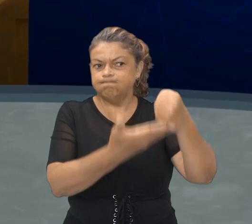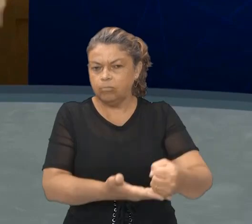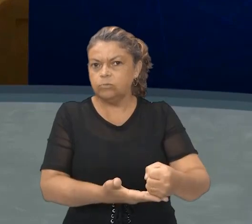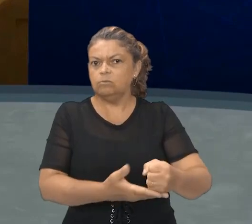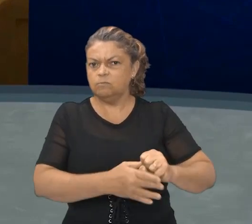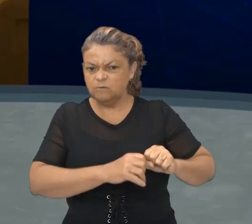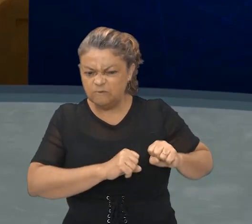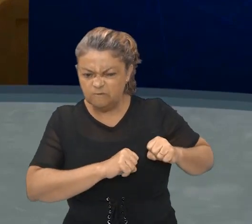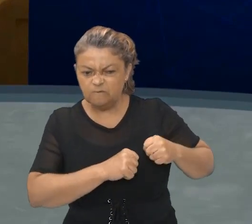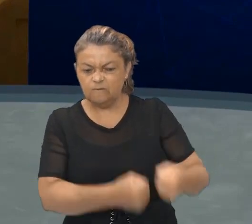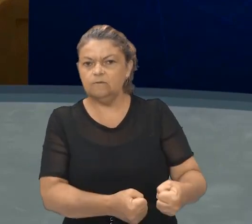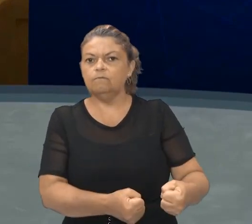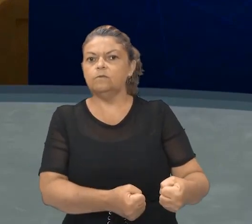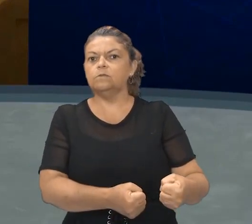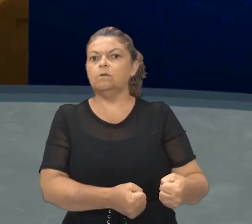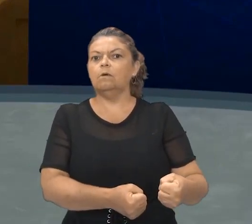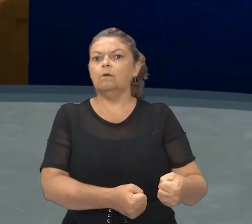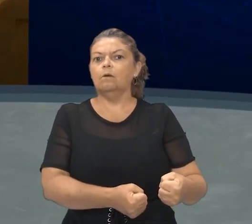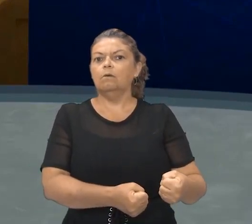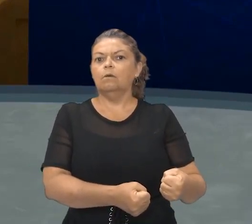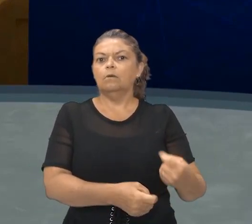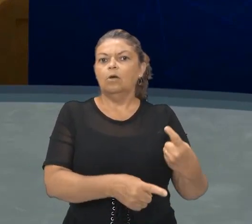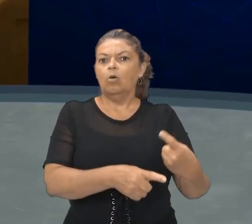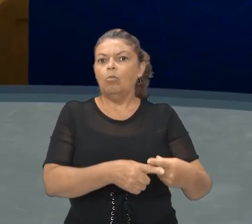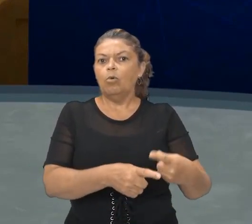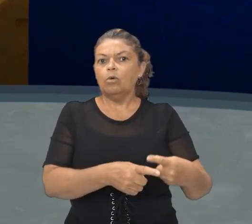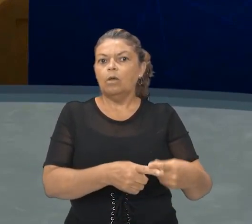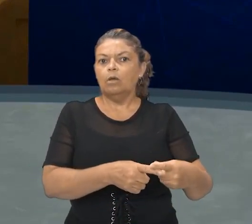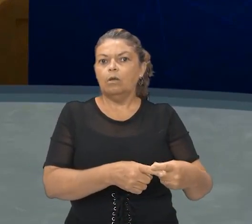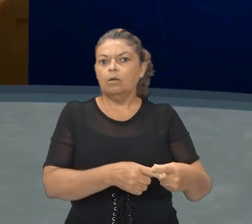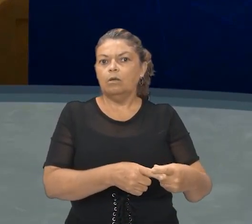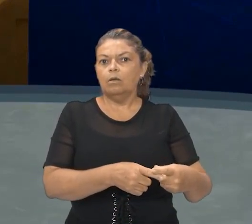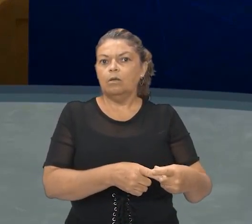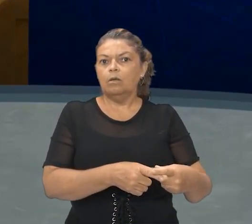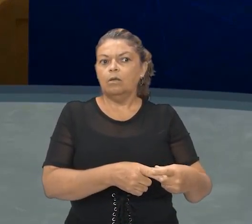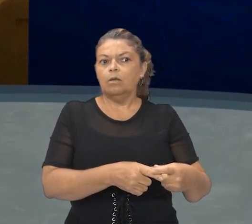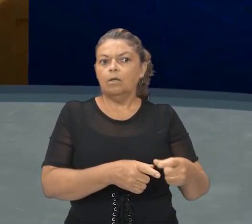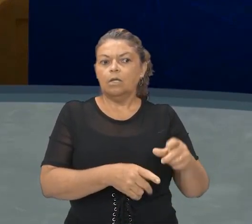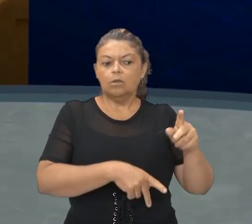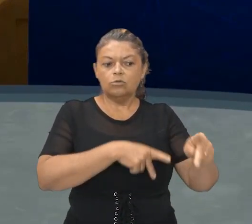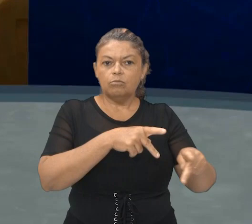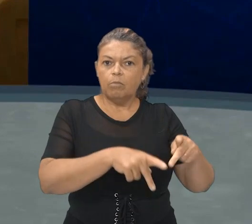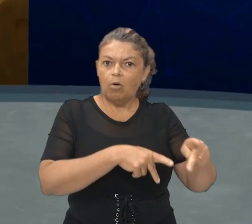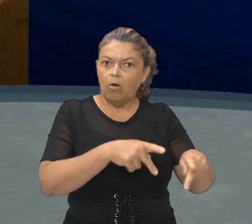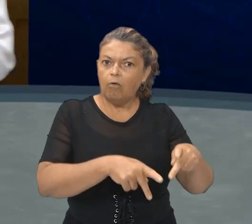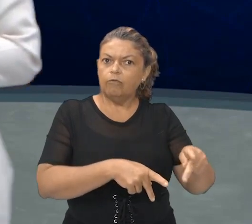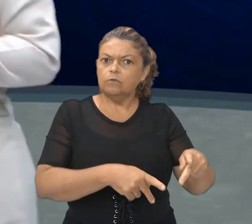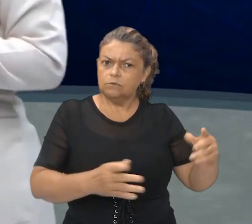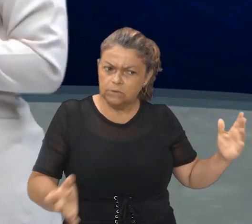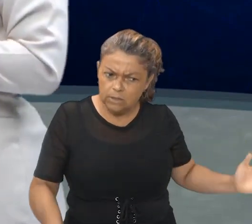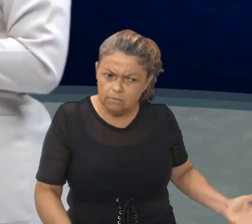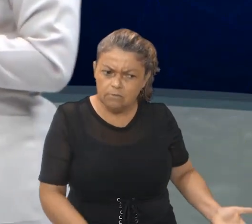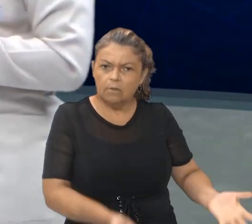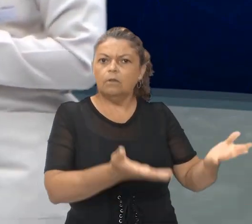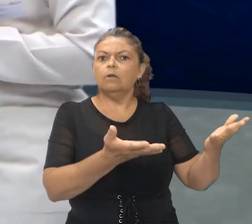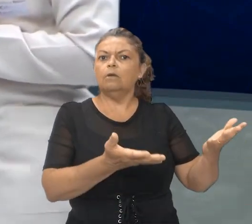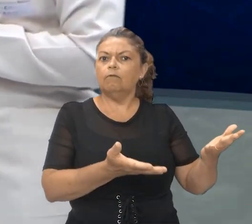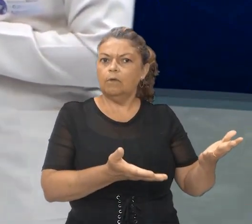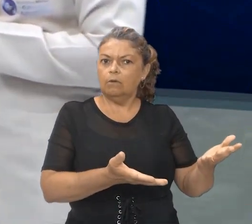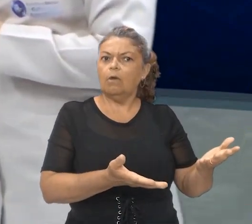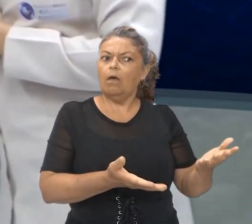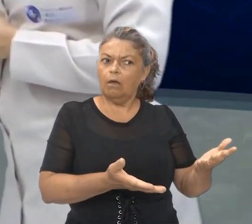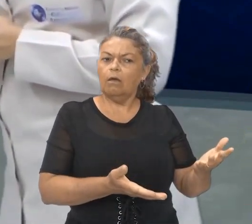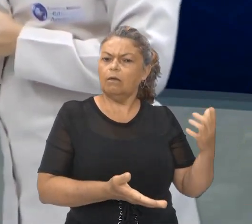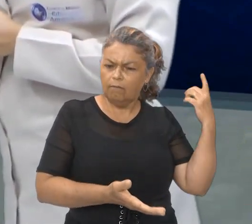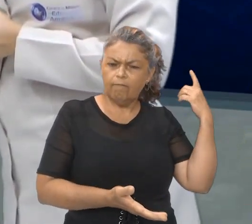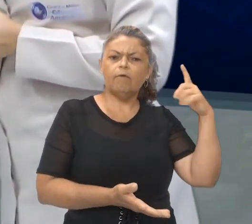para que a população volte a produzir ali na terra. E aqui nós trouxemos para vocês, olha aqui,